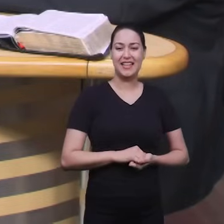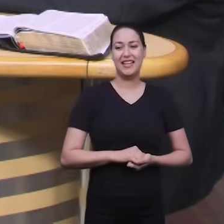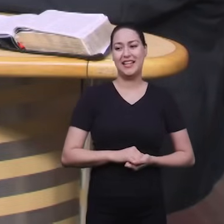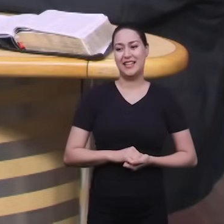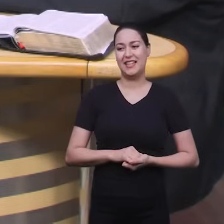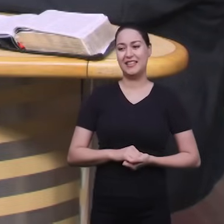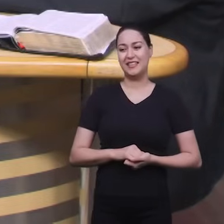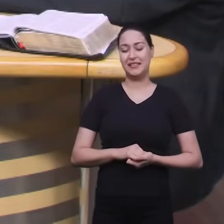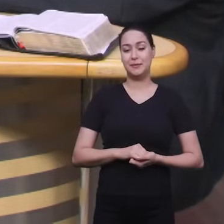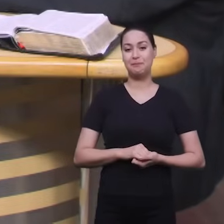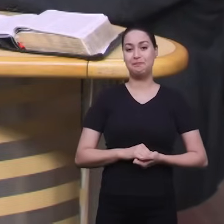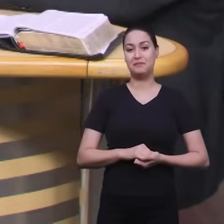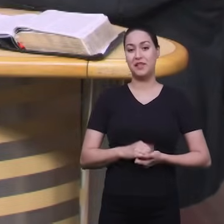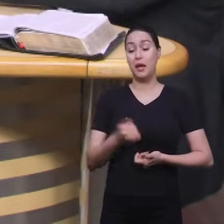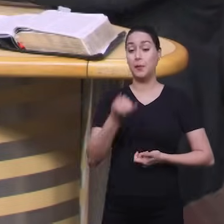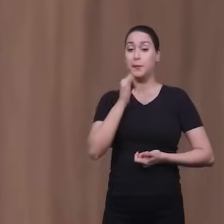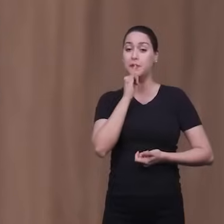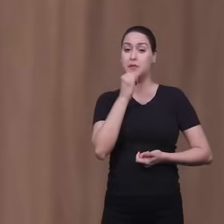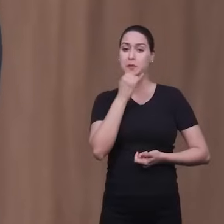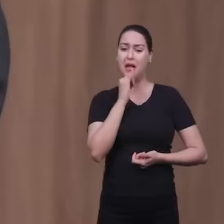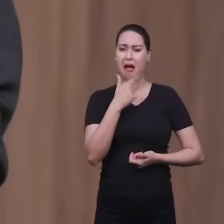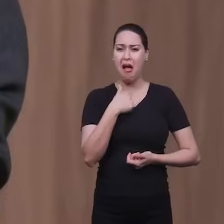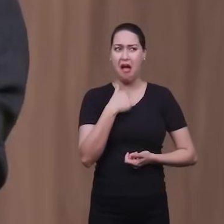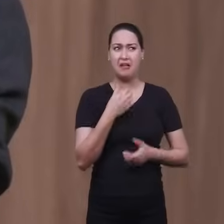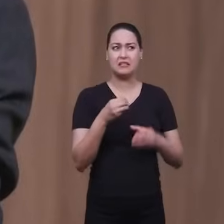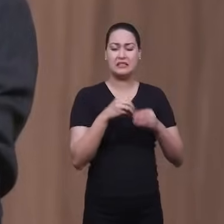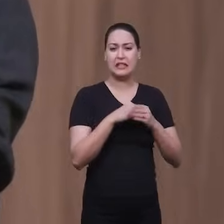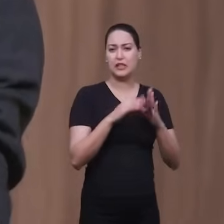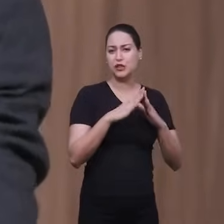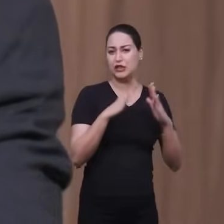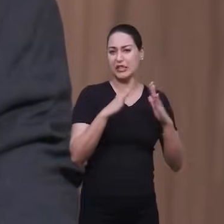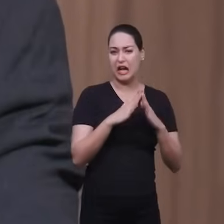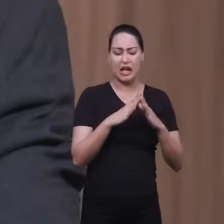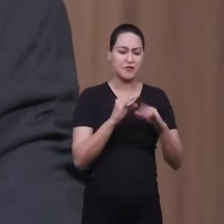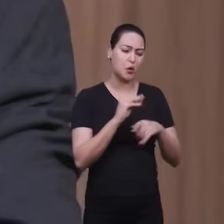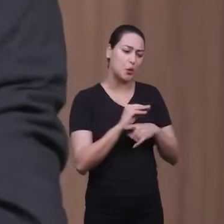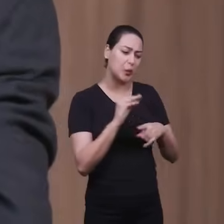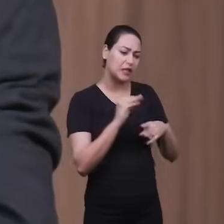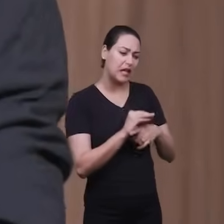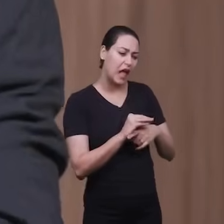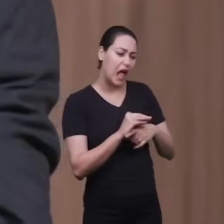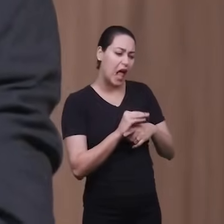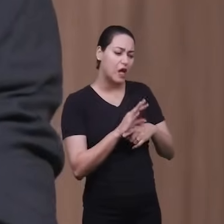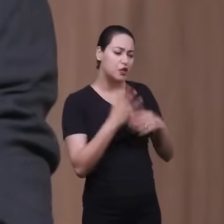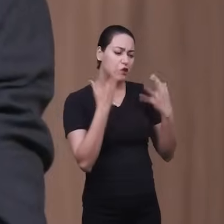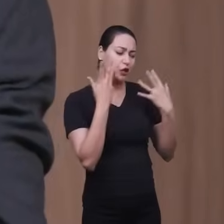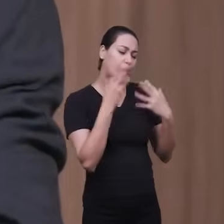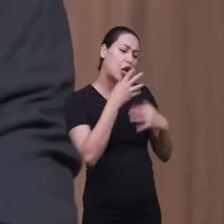você tá em casa não deixa outra tratar de um animal de semana ela tava liberta